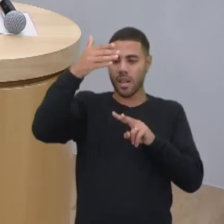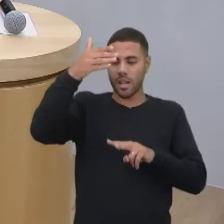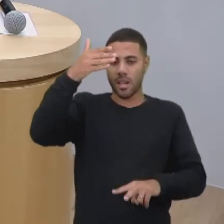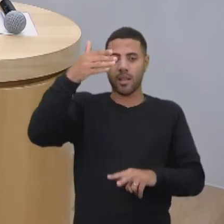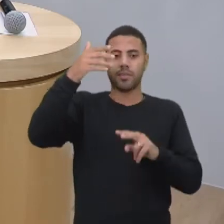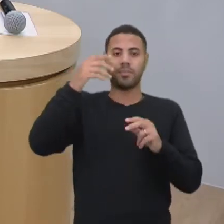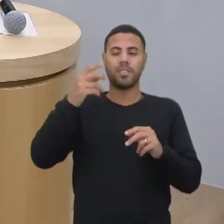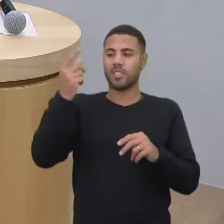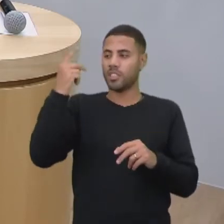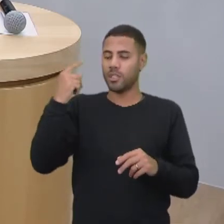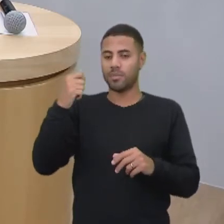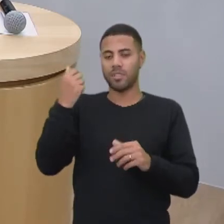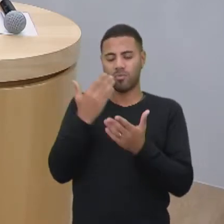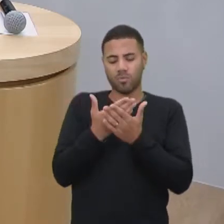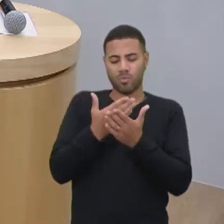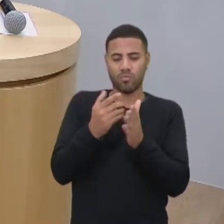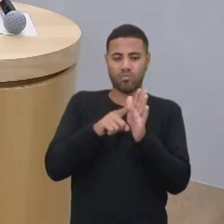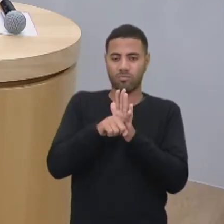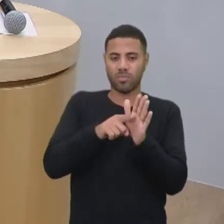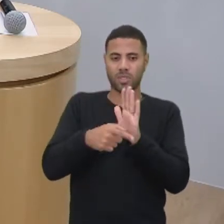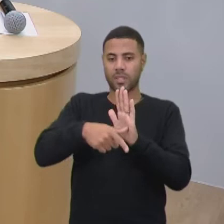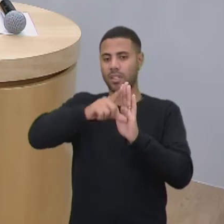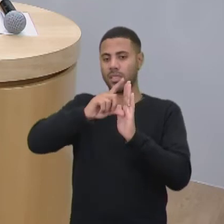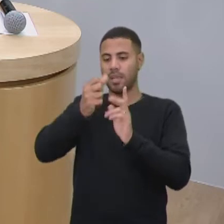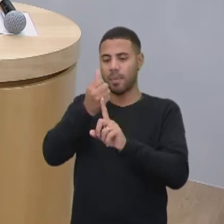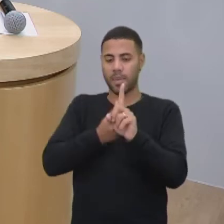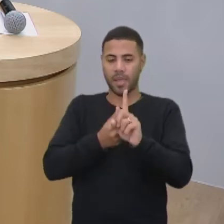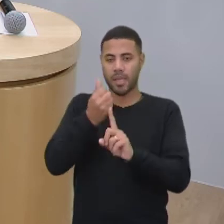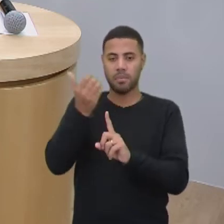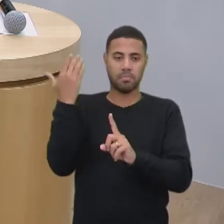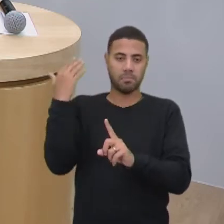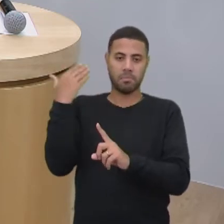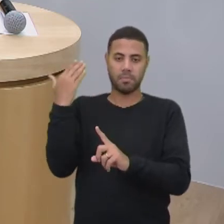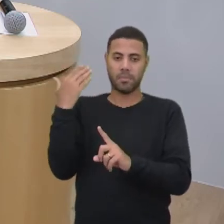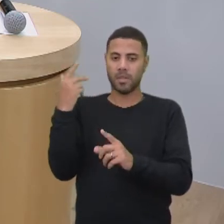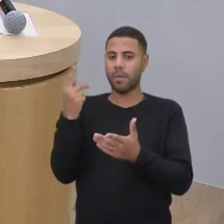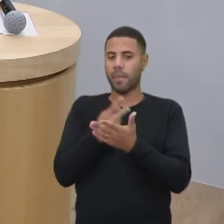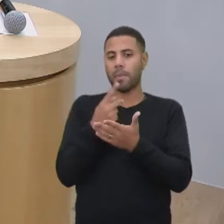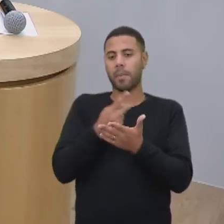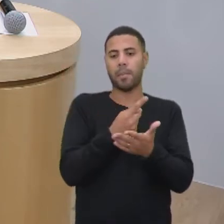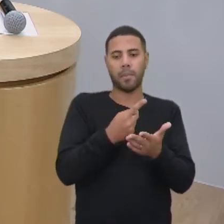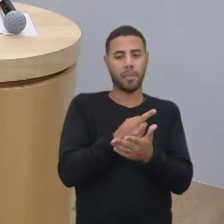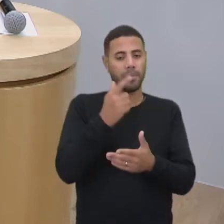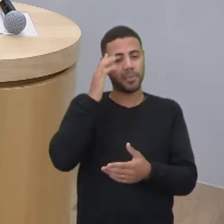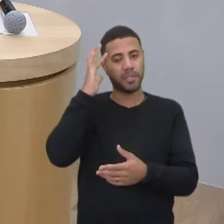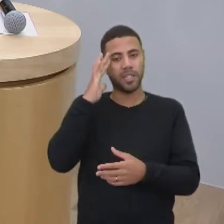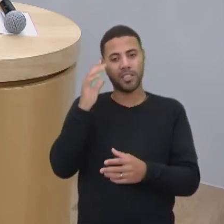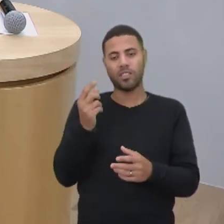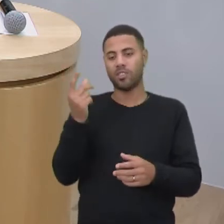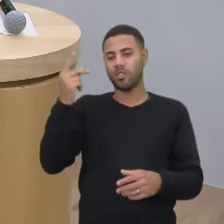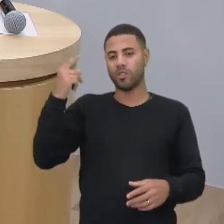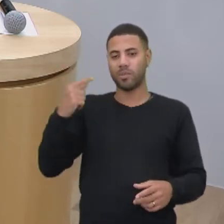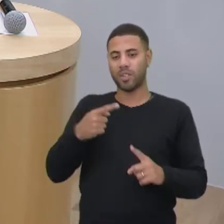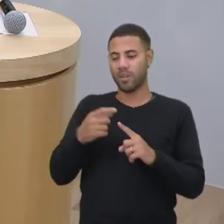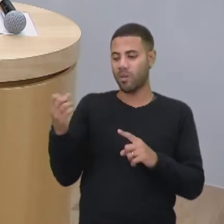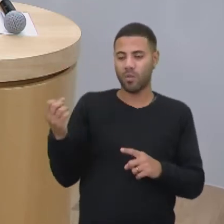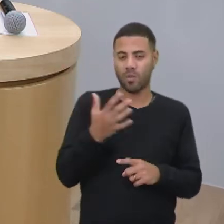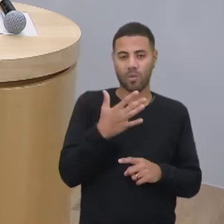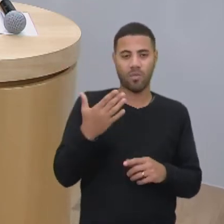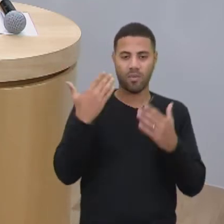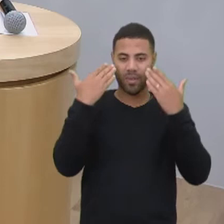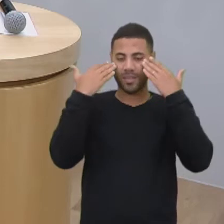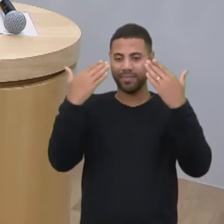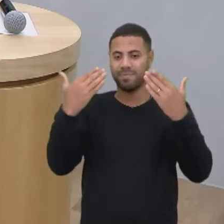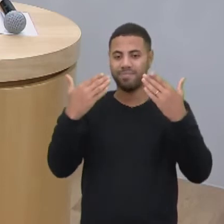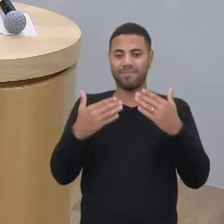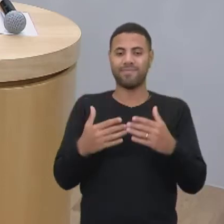coisa muito antiga ou de 6 meses atrás, porque 6 meses a gente já acha que é antigo, né? Porque o atual sempre vai estar de cara, Vai estar de cara.